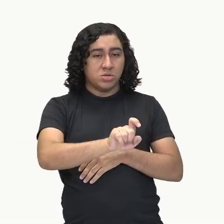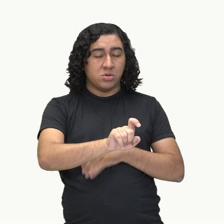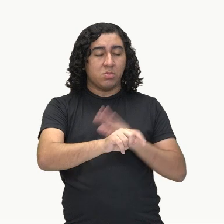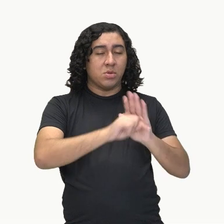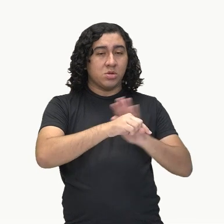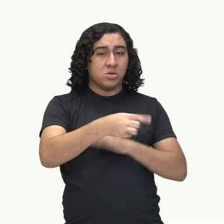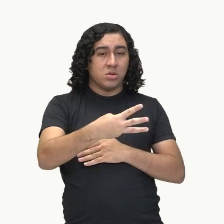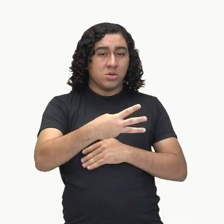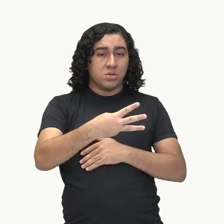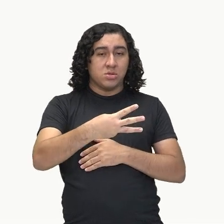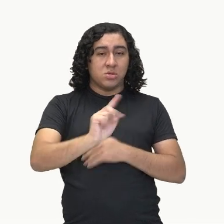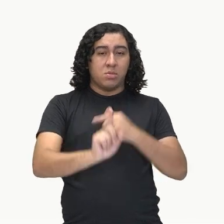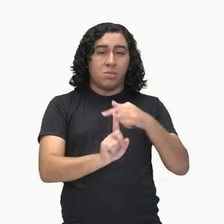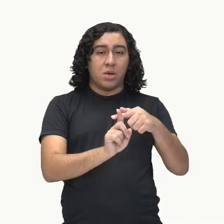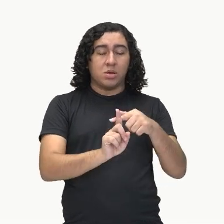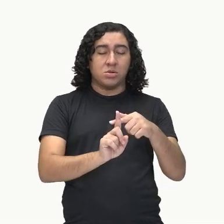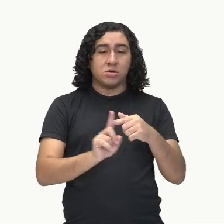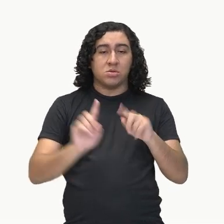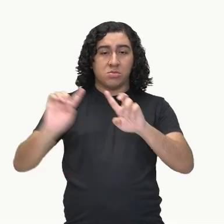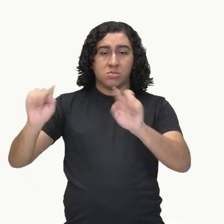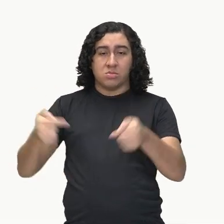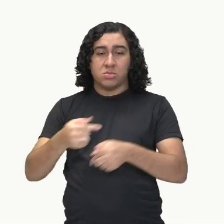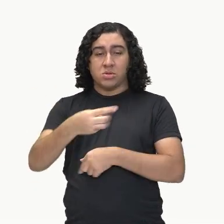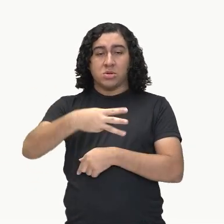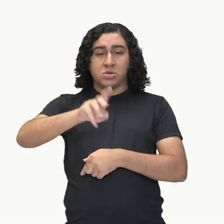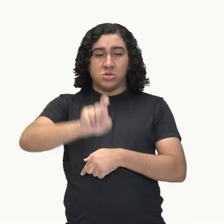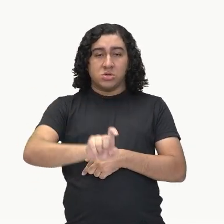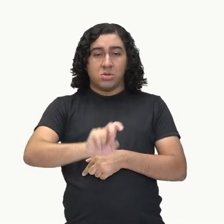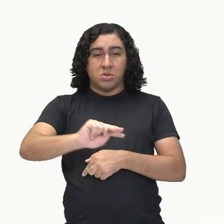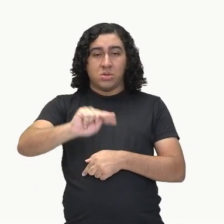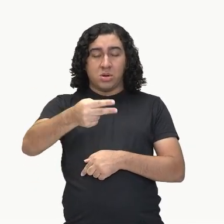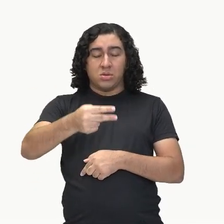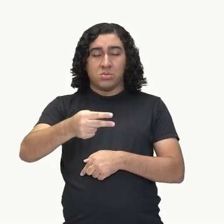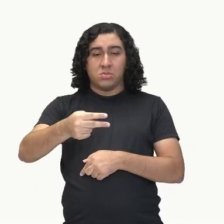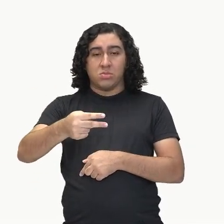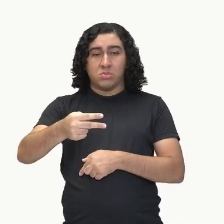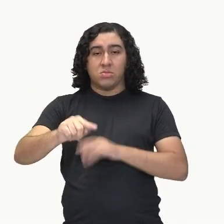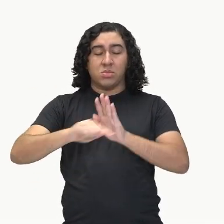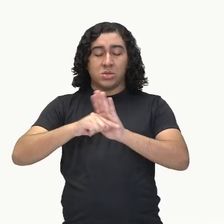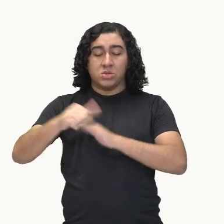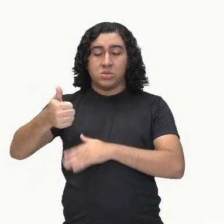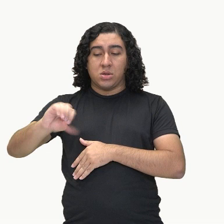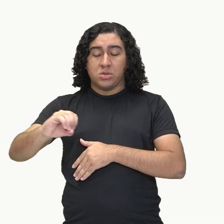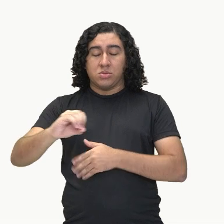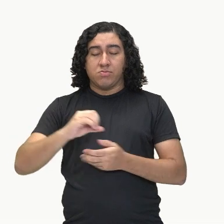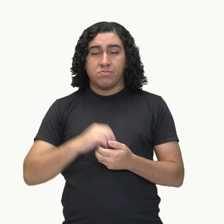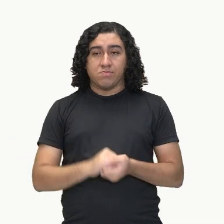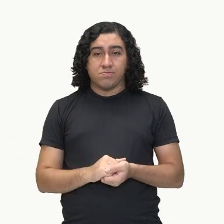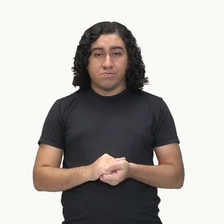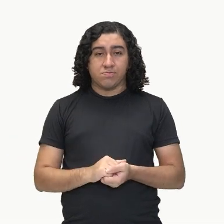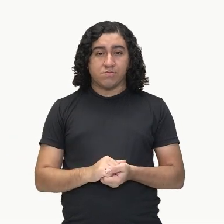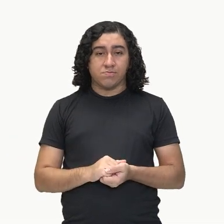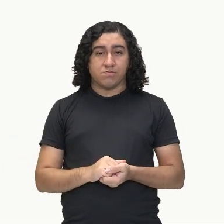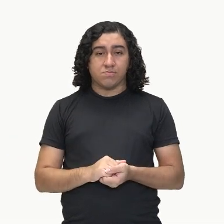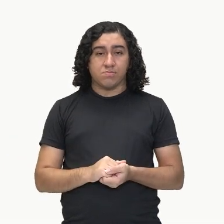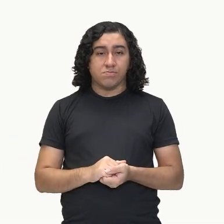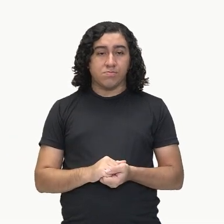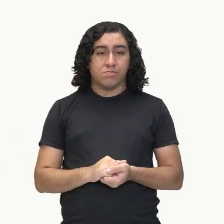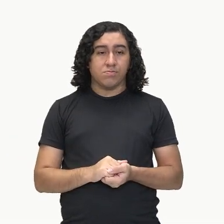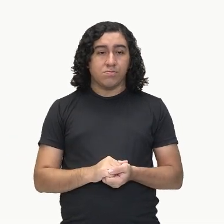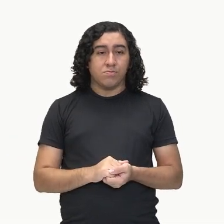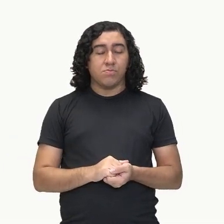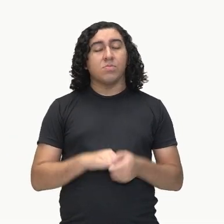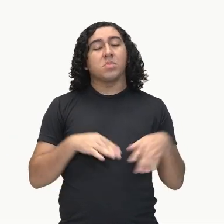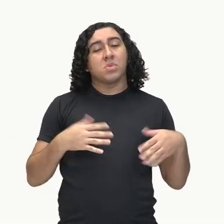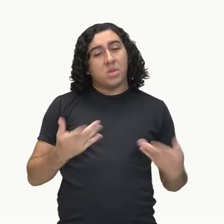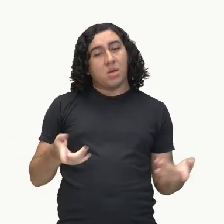4x menos 3, mais 3x ao quadrado, menos 10. Então, também